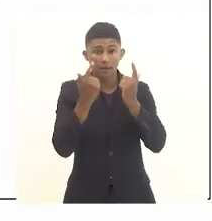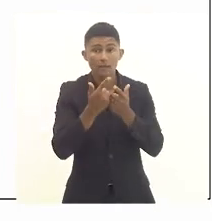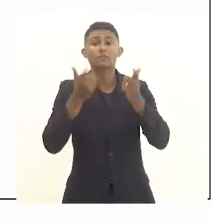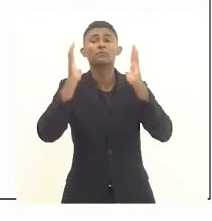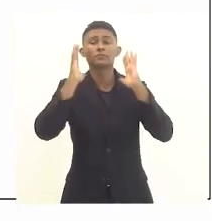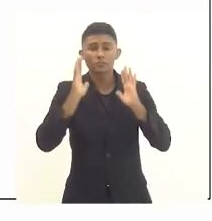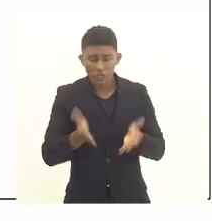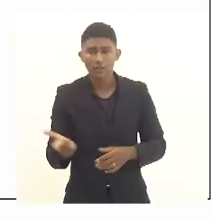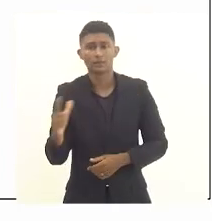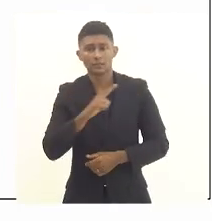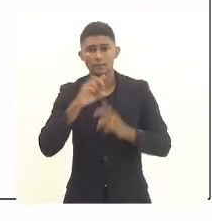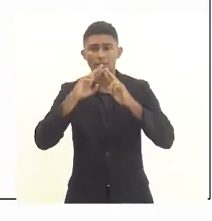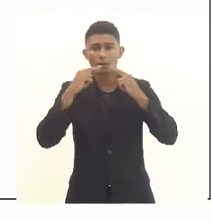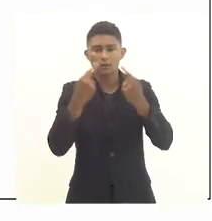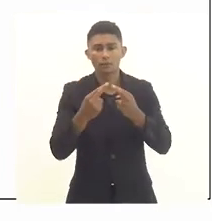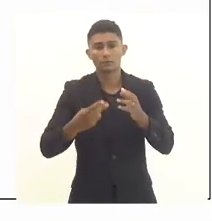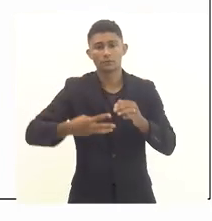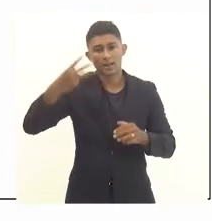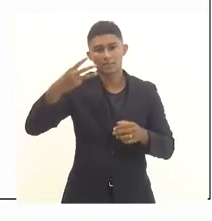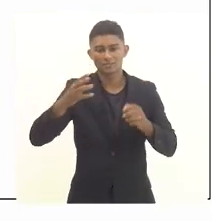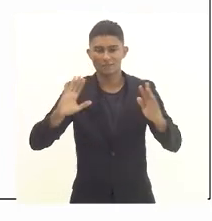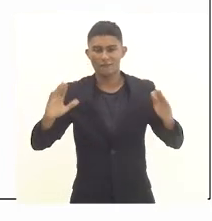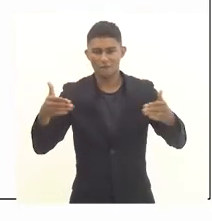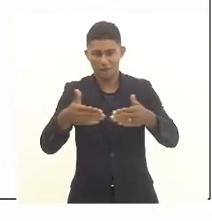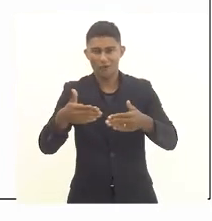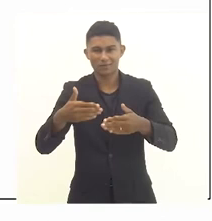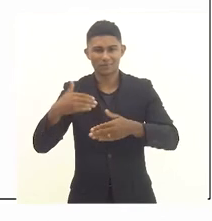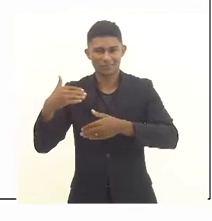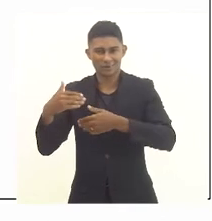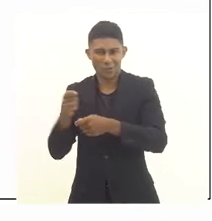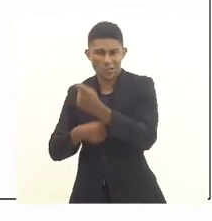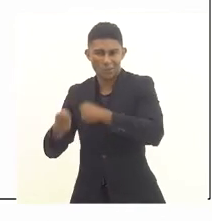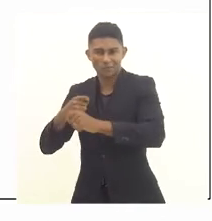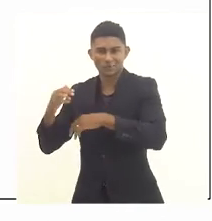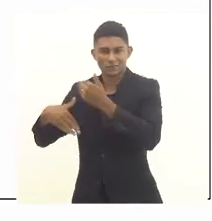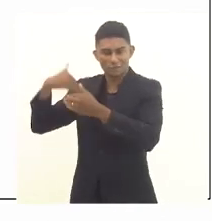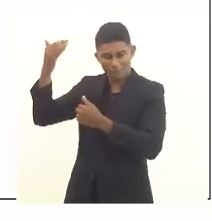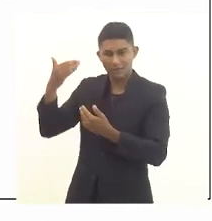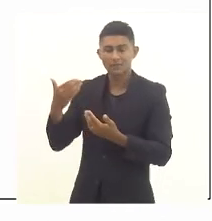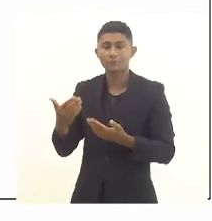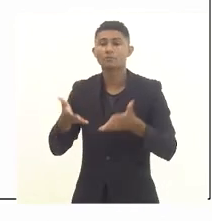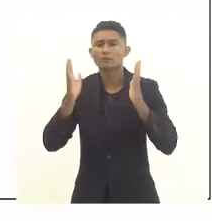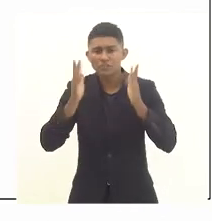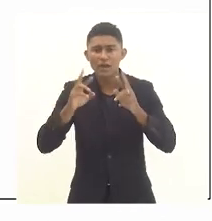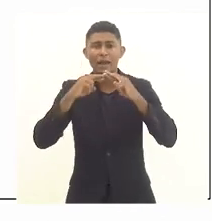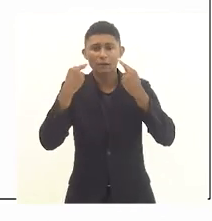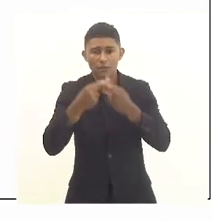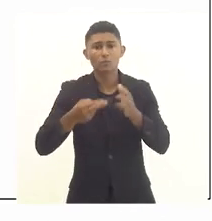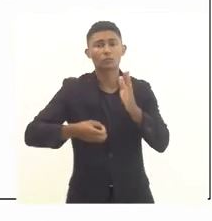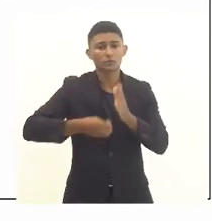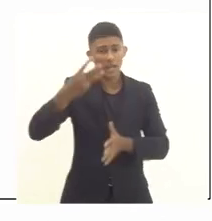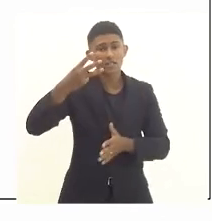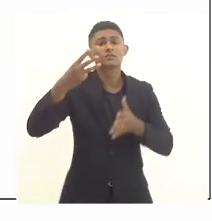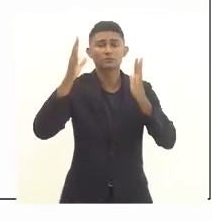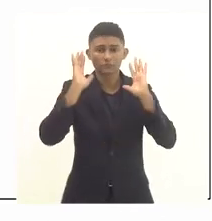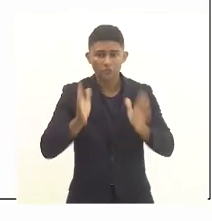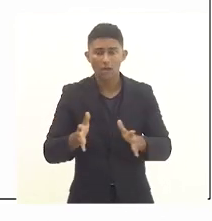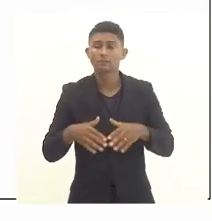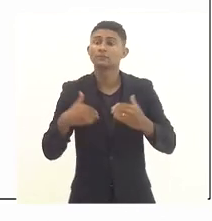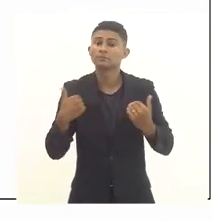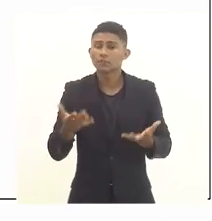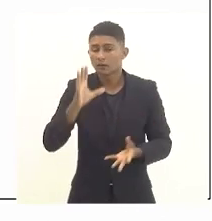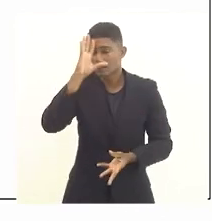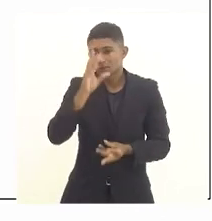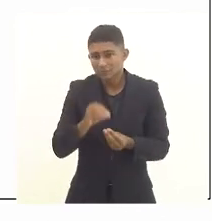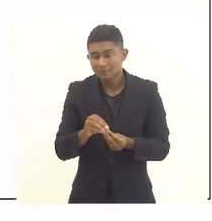no Fórum de Desenvolvimento Econômico, com os municípios fluminenses, para falar dessa importância, e por isso nós chegamos em números tão expressivos